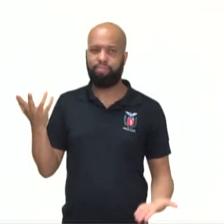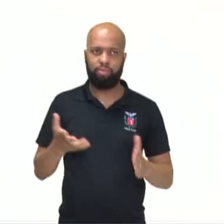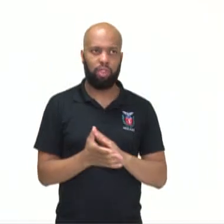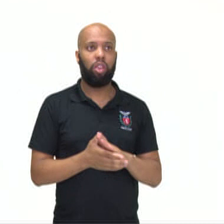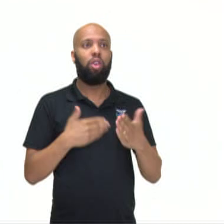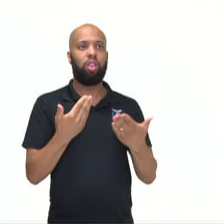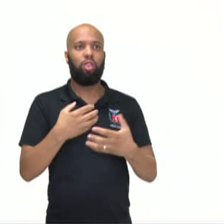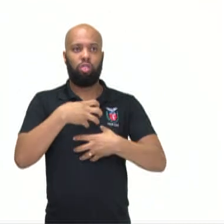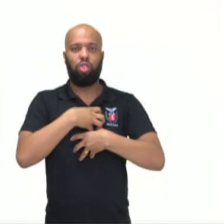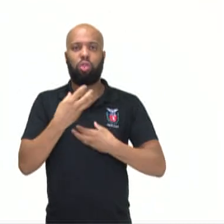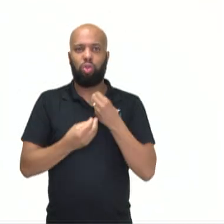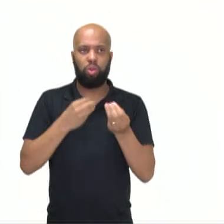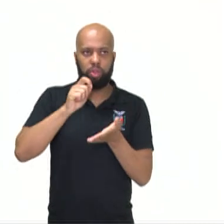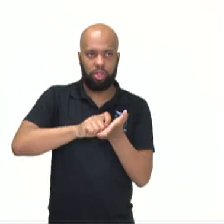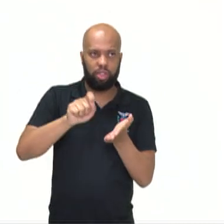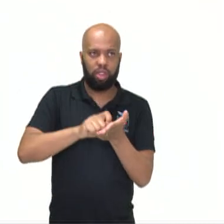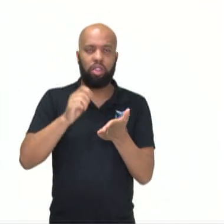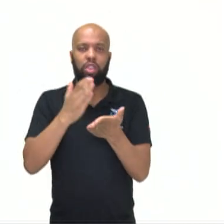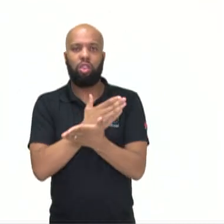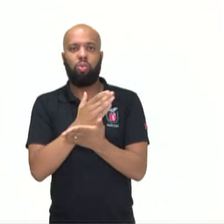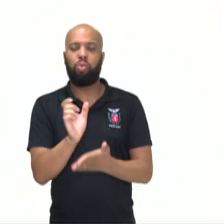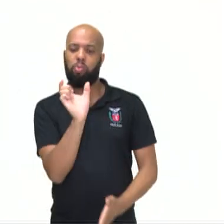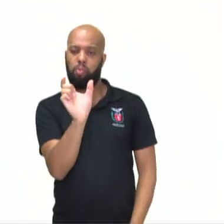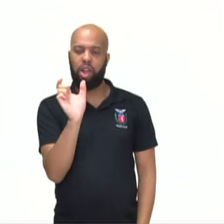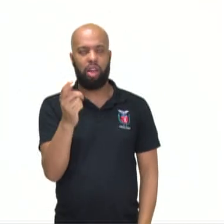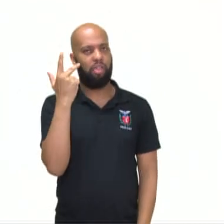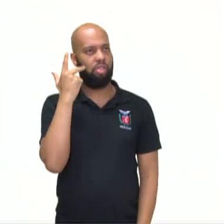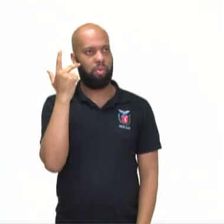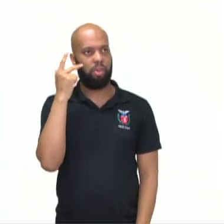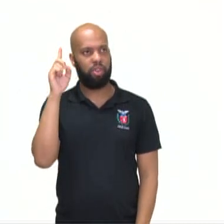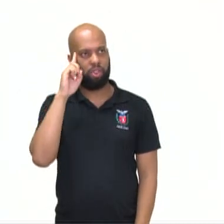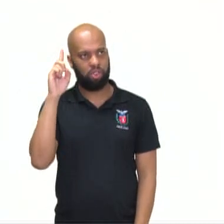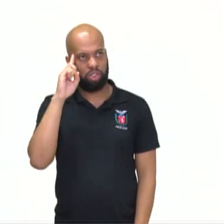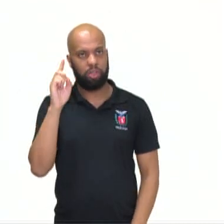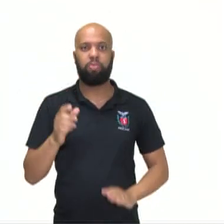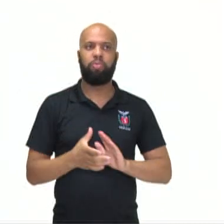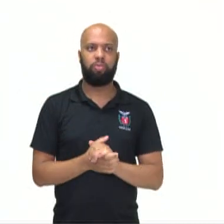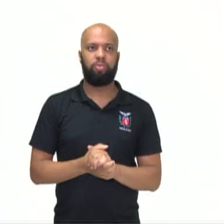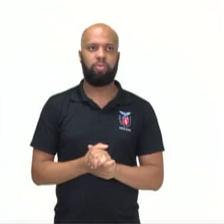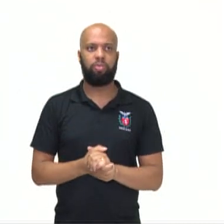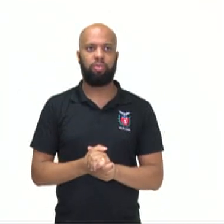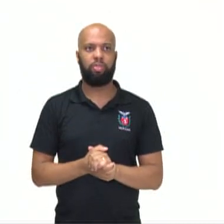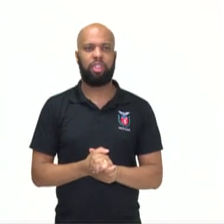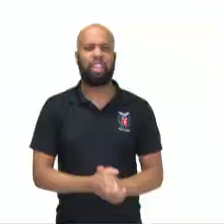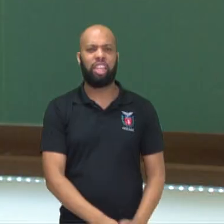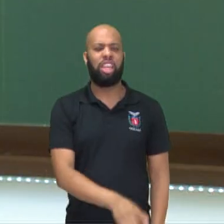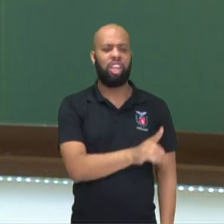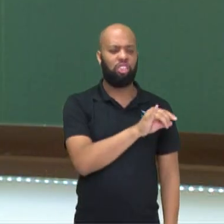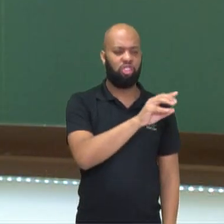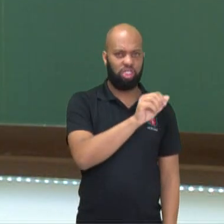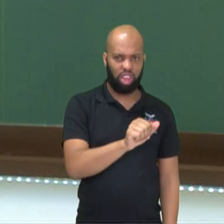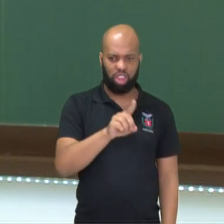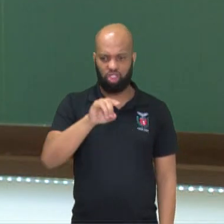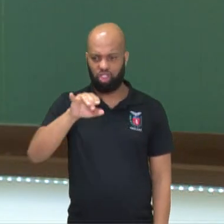Questões sobre como escrevemos algumas palavras são comuns no nosso dia a dia. Ou seria dia a